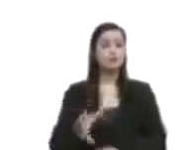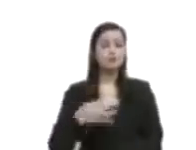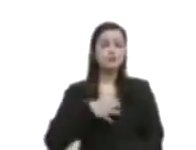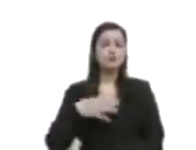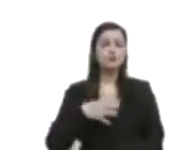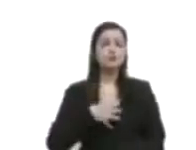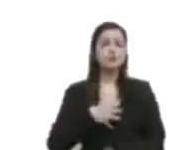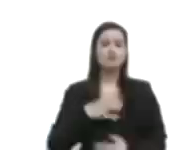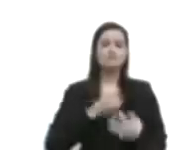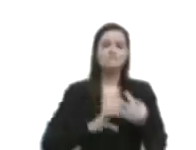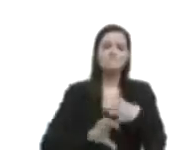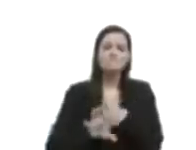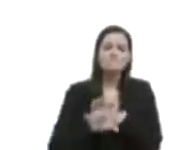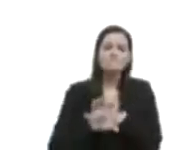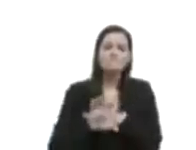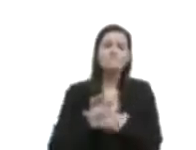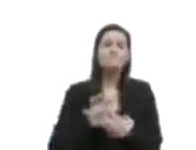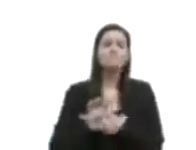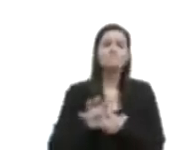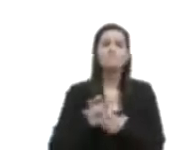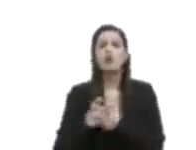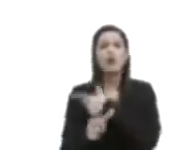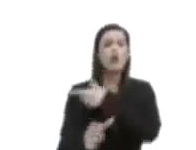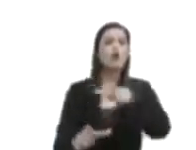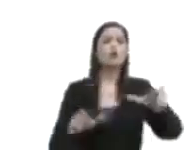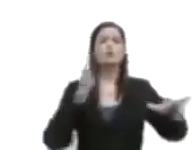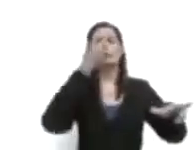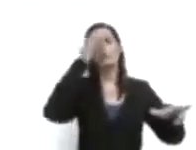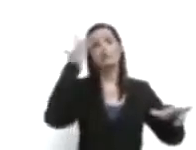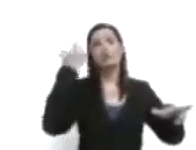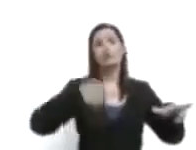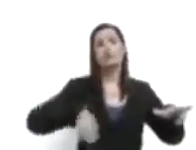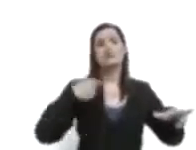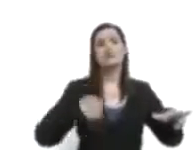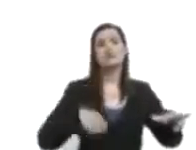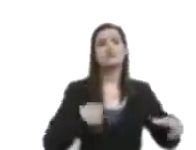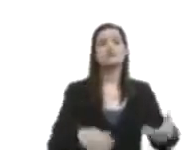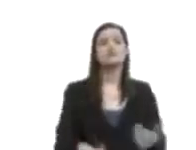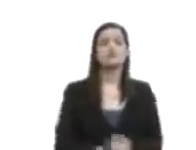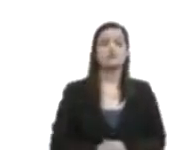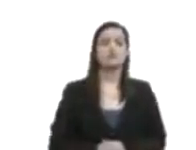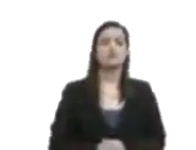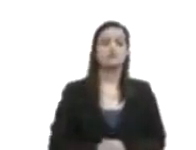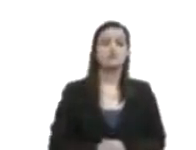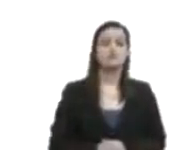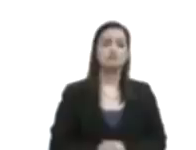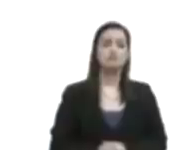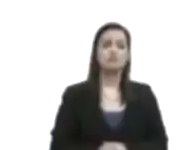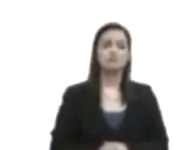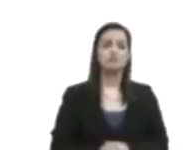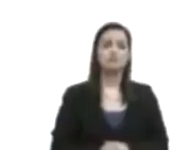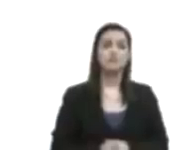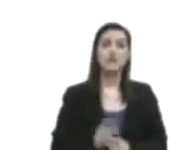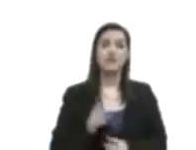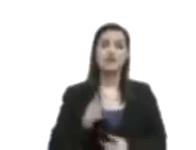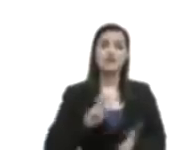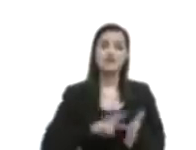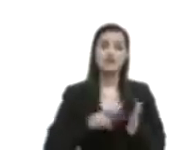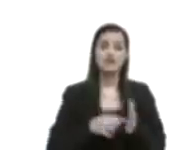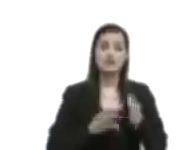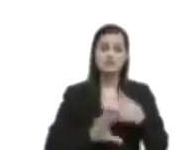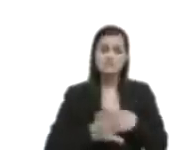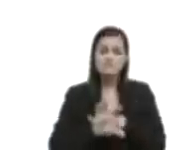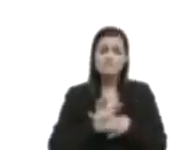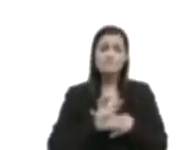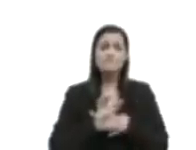compaixão pela miséria e necessidade do outro. É se colocar no lugar do outro, é